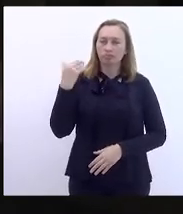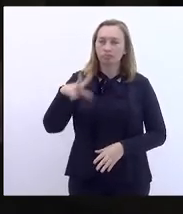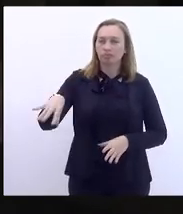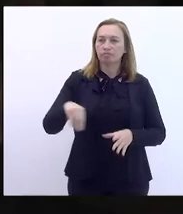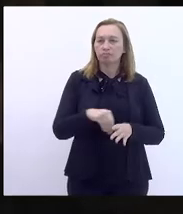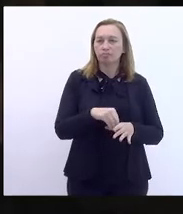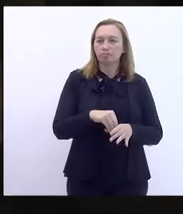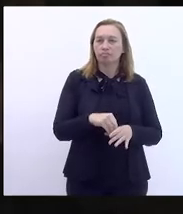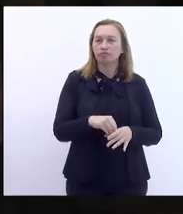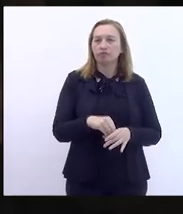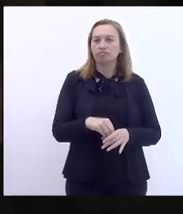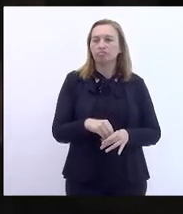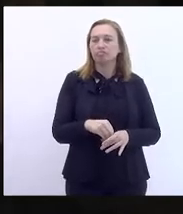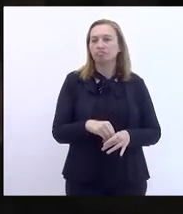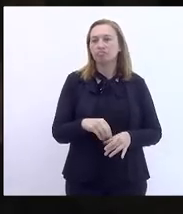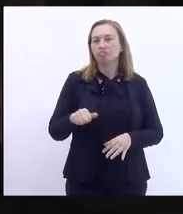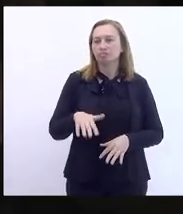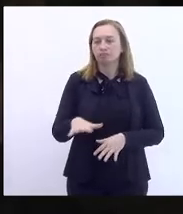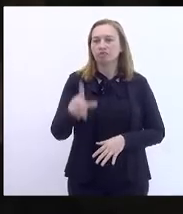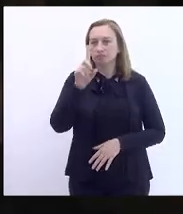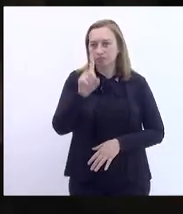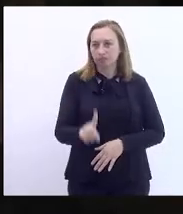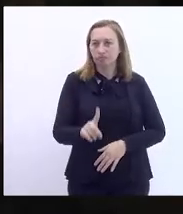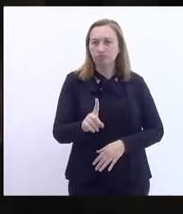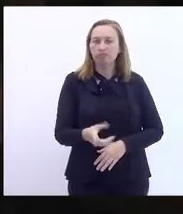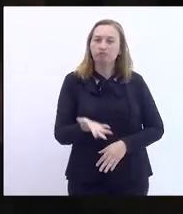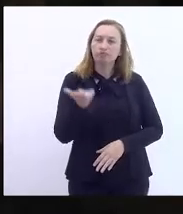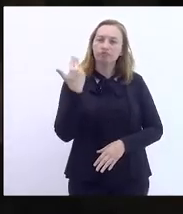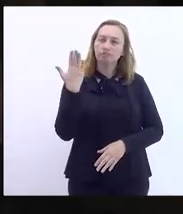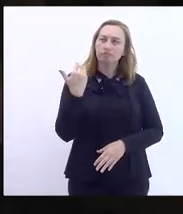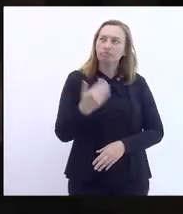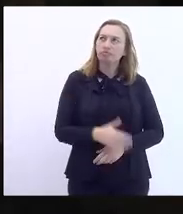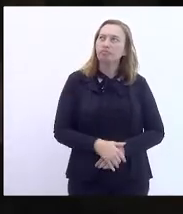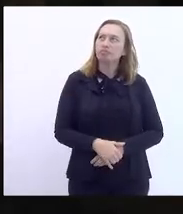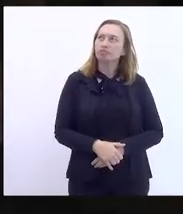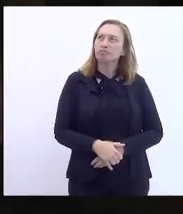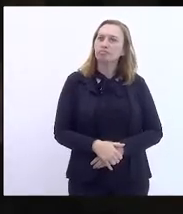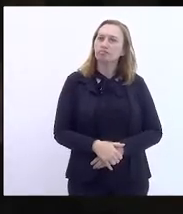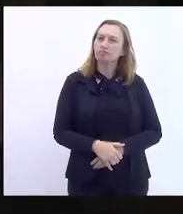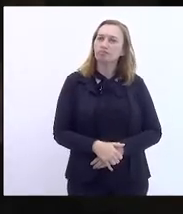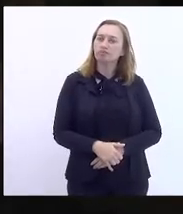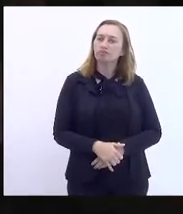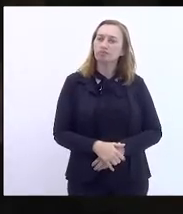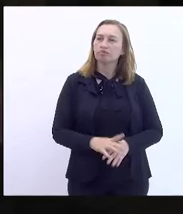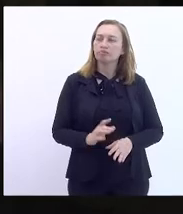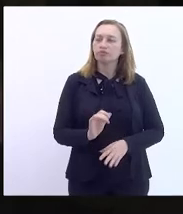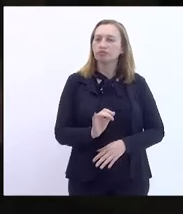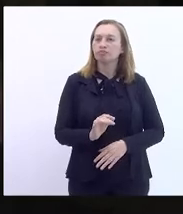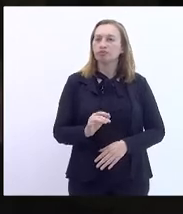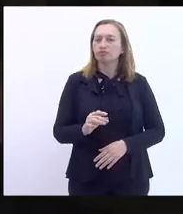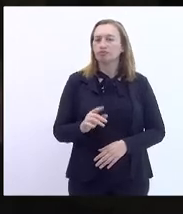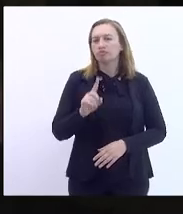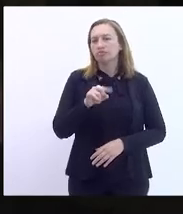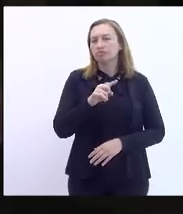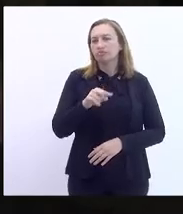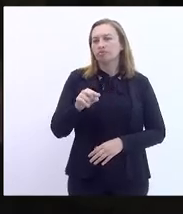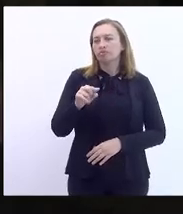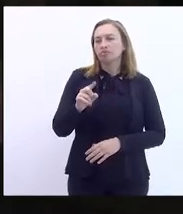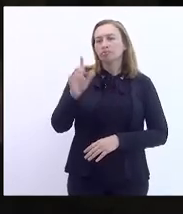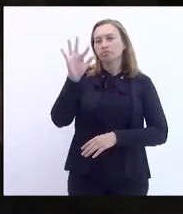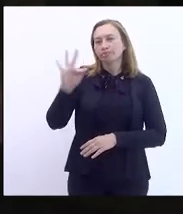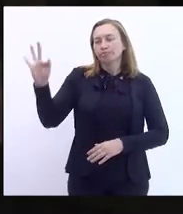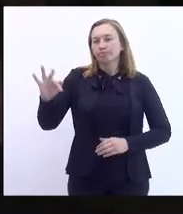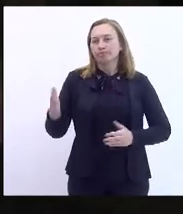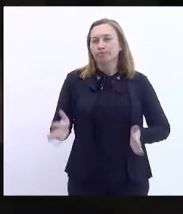circuito favelas por direito que foi colocado na época do da intervenção bom então foi uma iniciativa